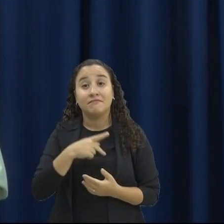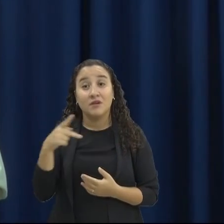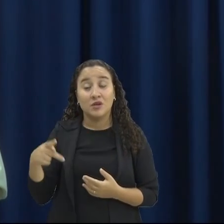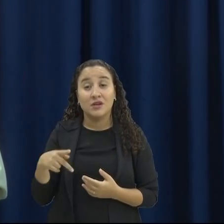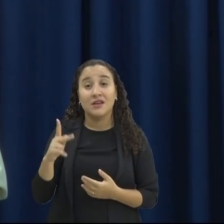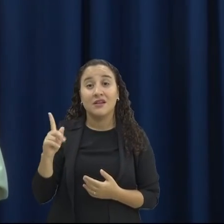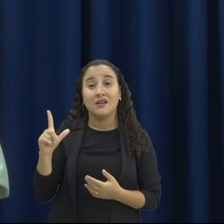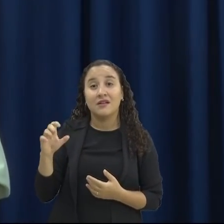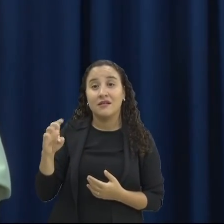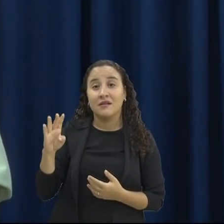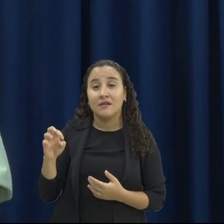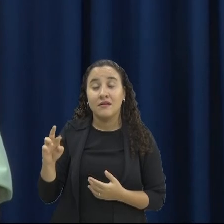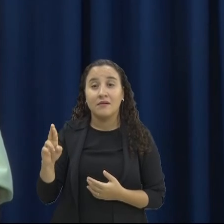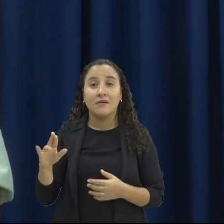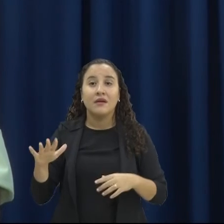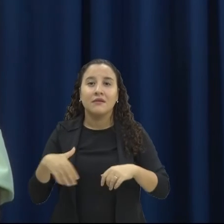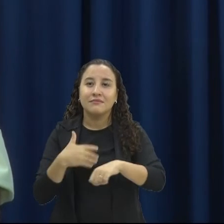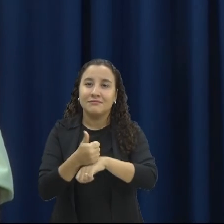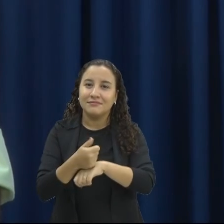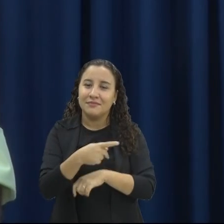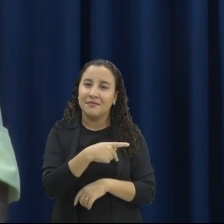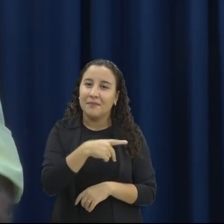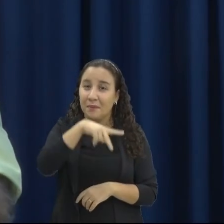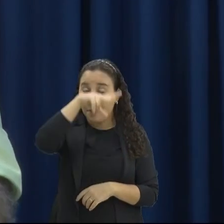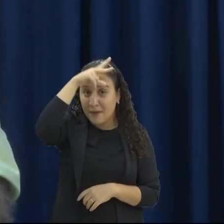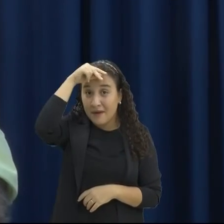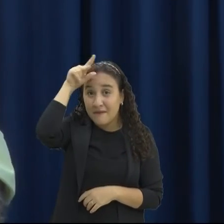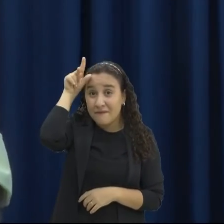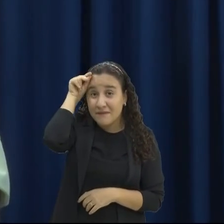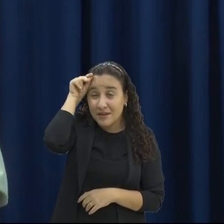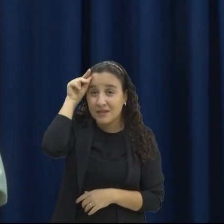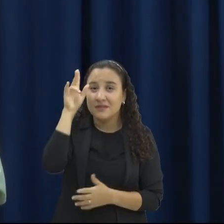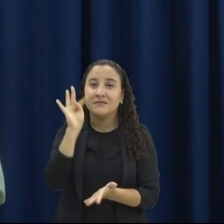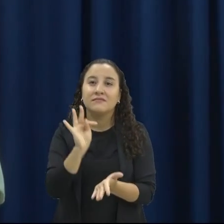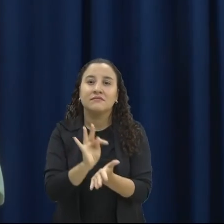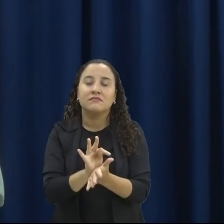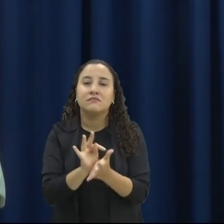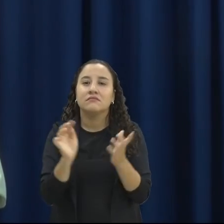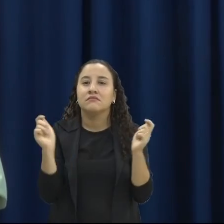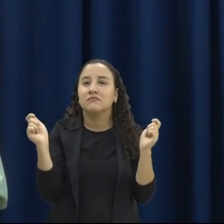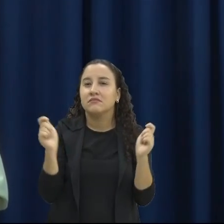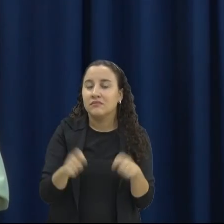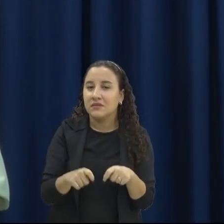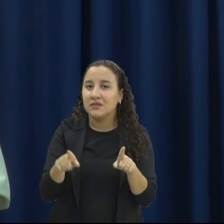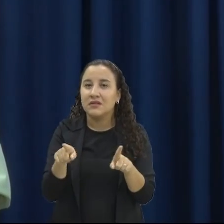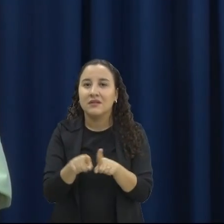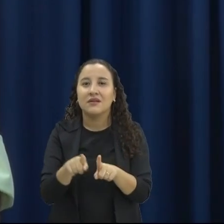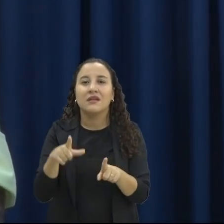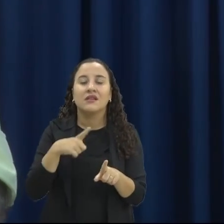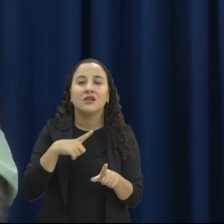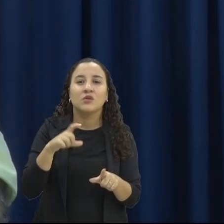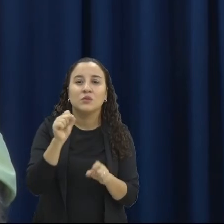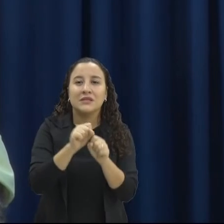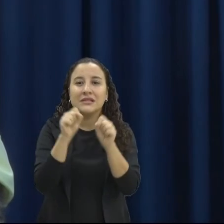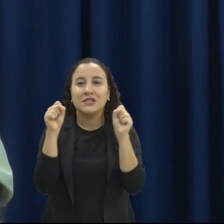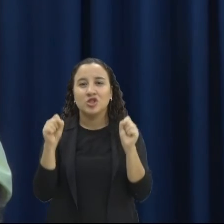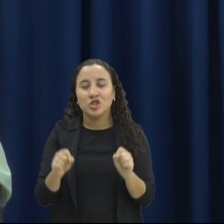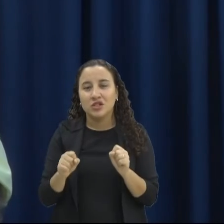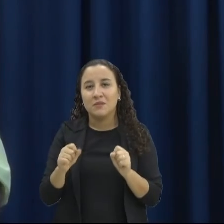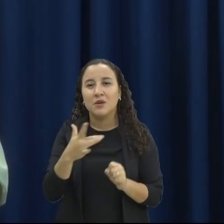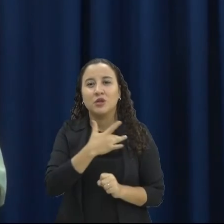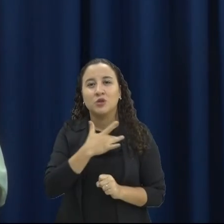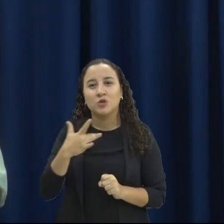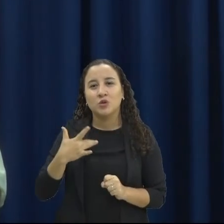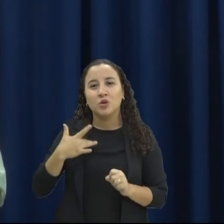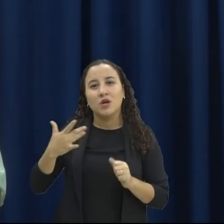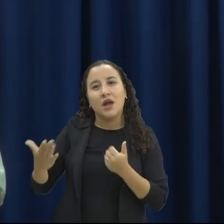de Teresina, vai trabalhar para que haja um choque de gestão no sistema de saúde. Um sistema de saúde que atende